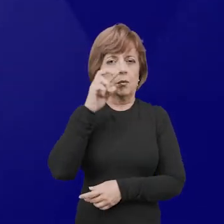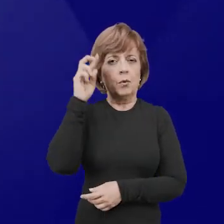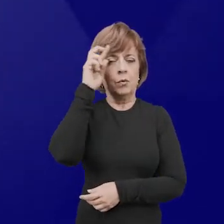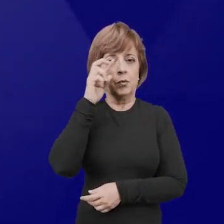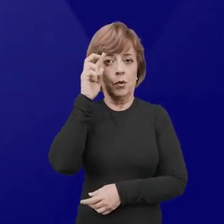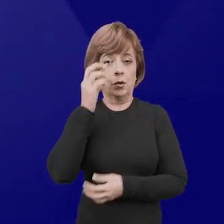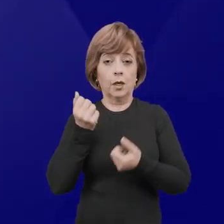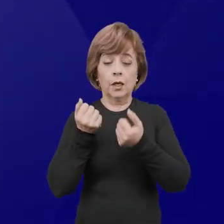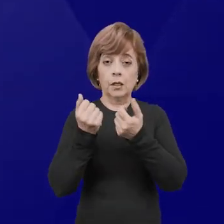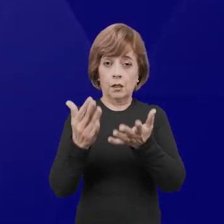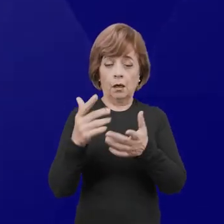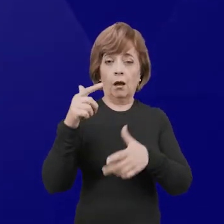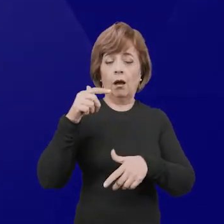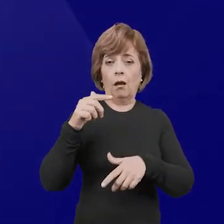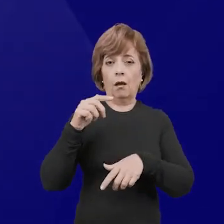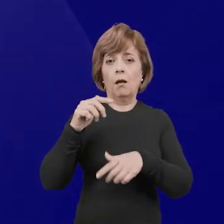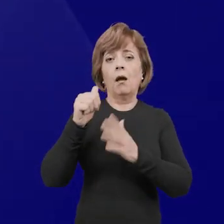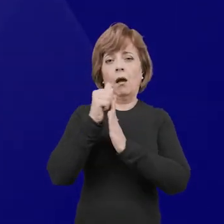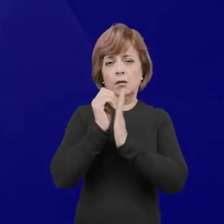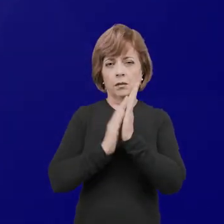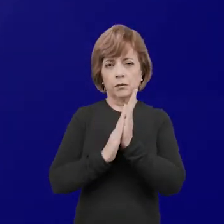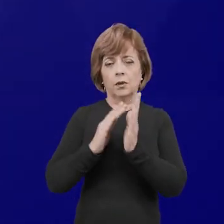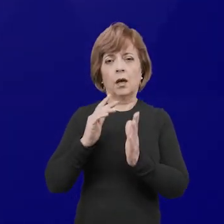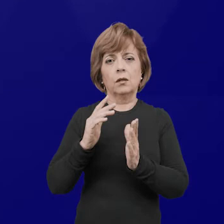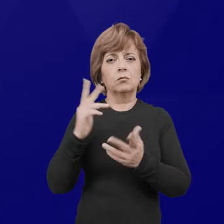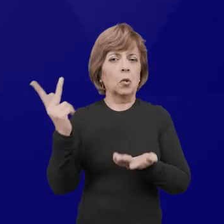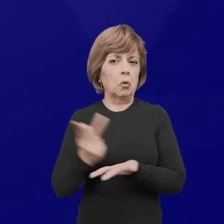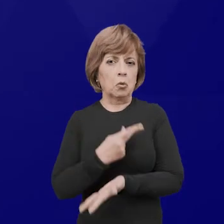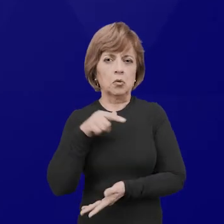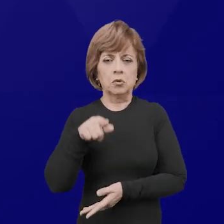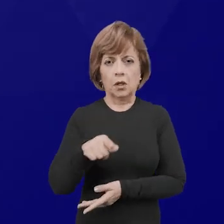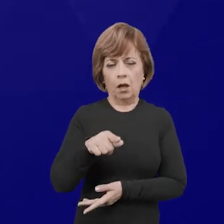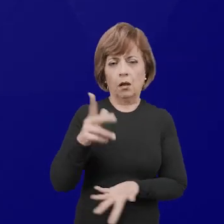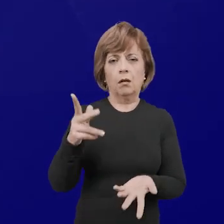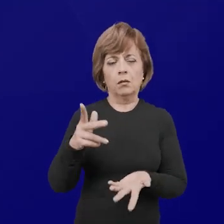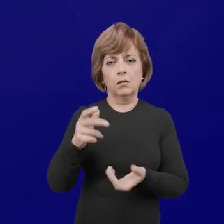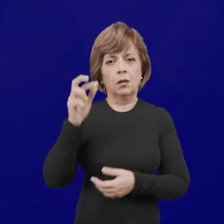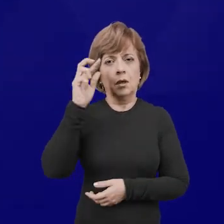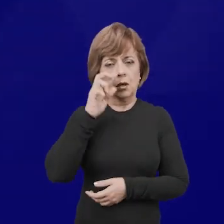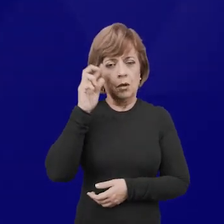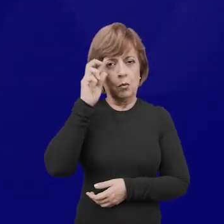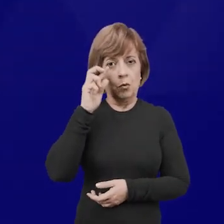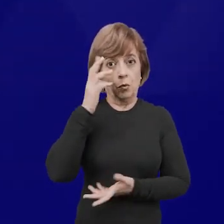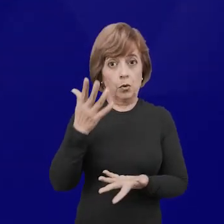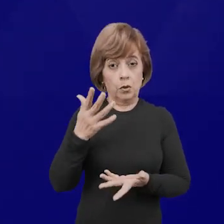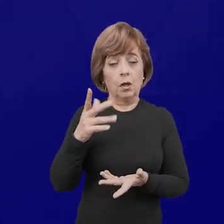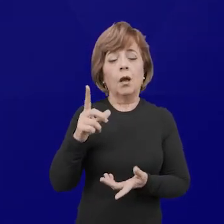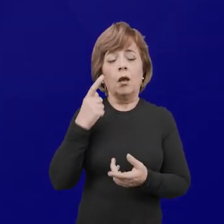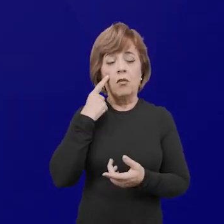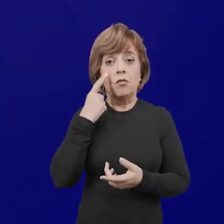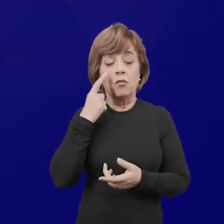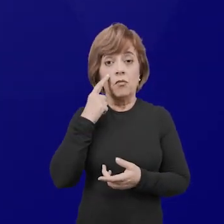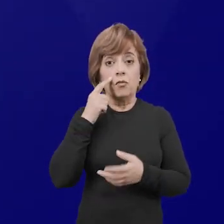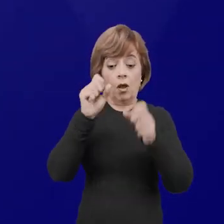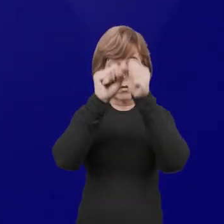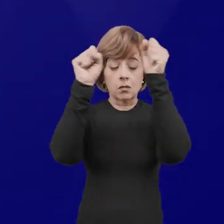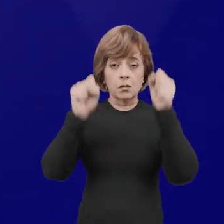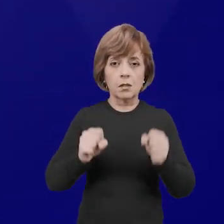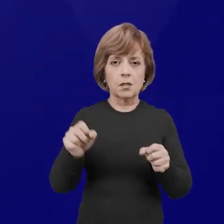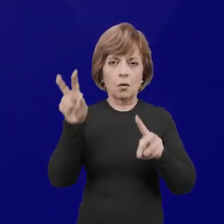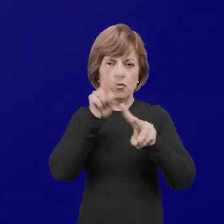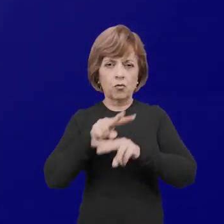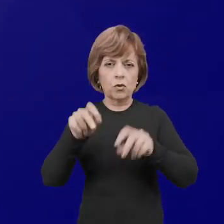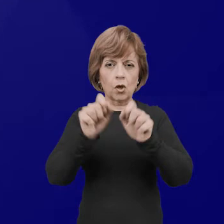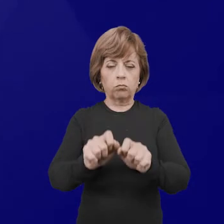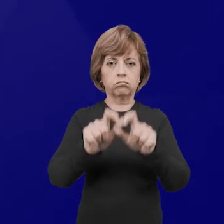que se passa na sua promotoria. E o trabalho do SEMPRE aqui é oferecer uma visão sistêmica. É como se a gente fosse dar um